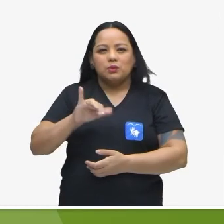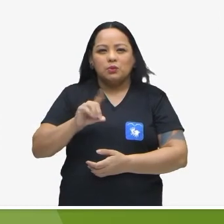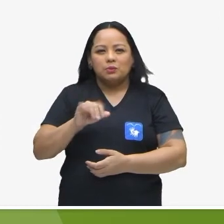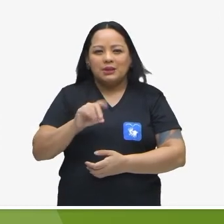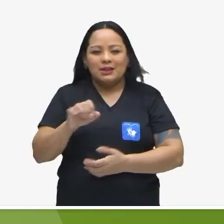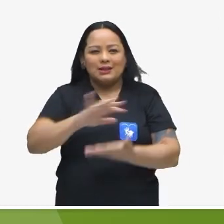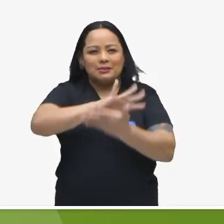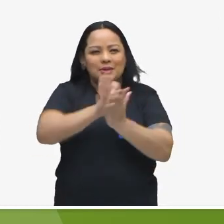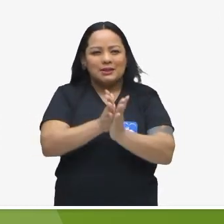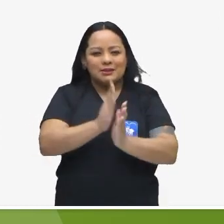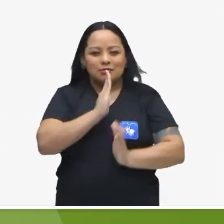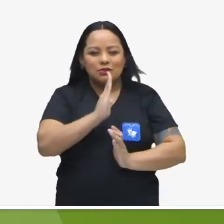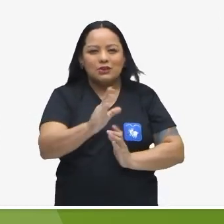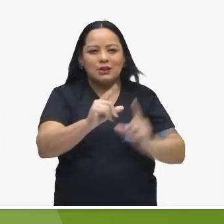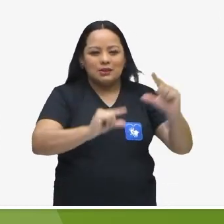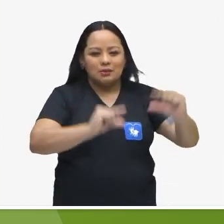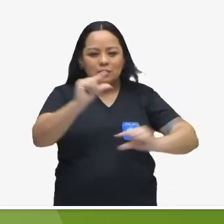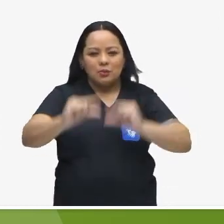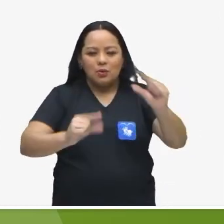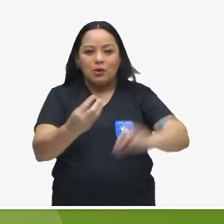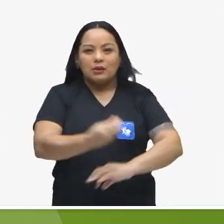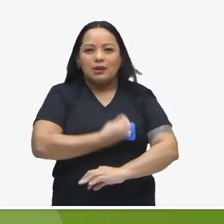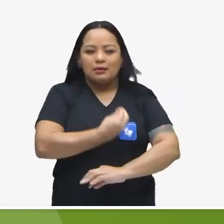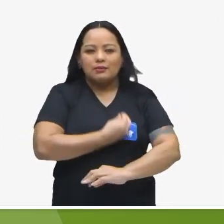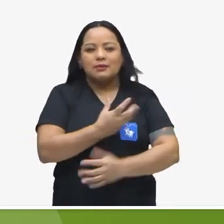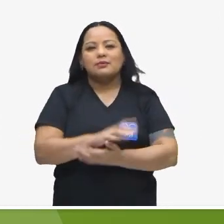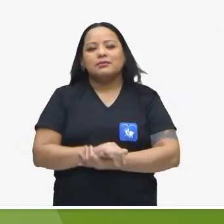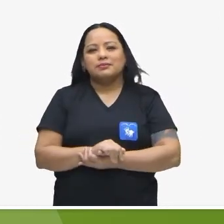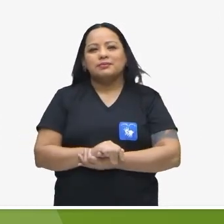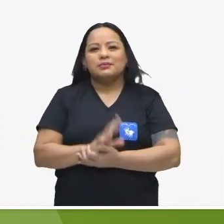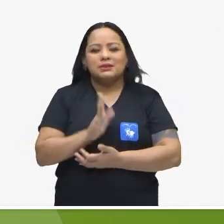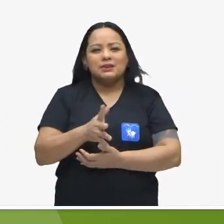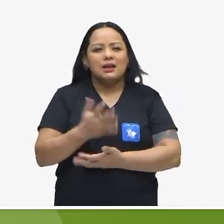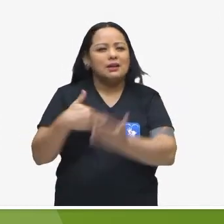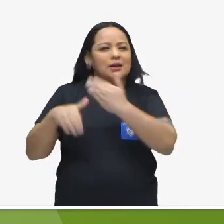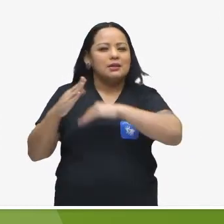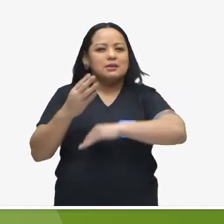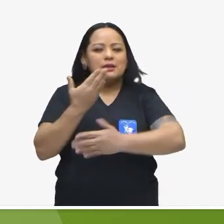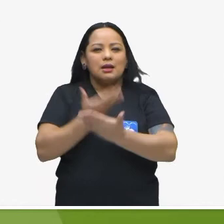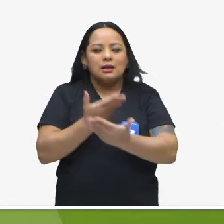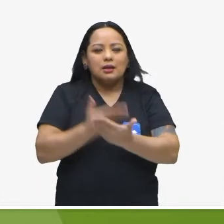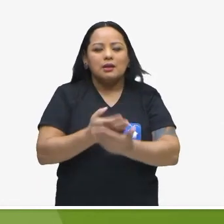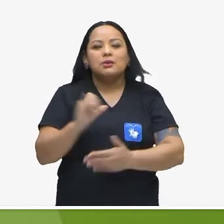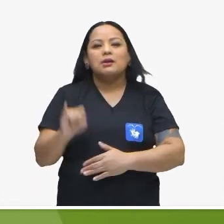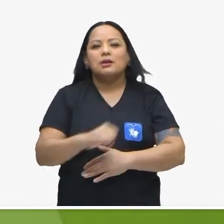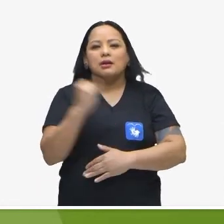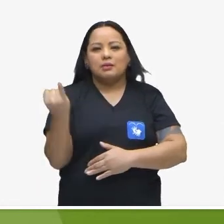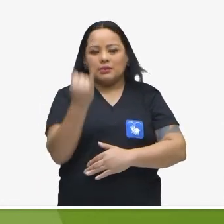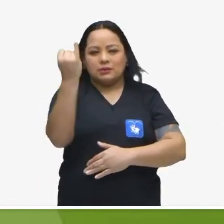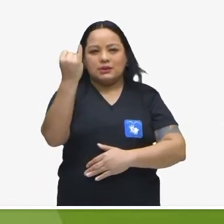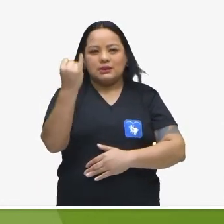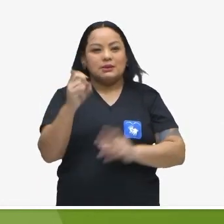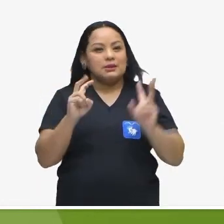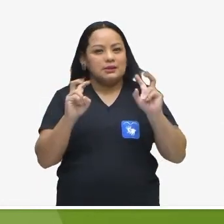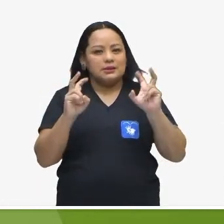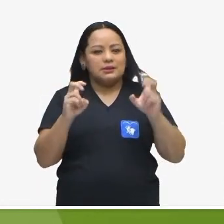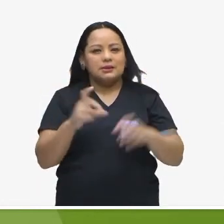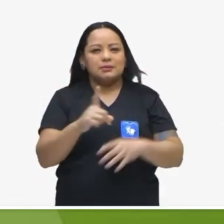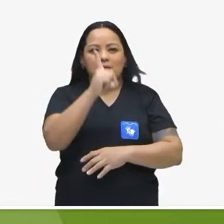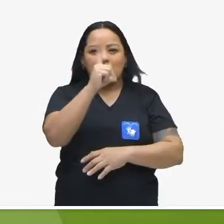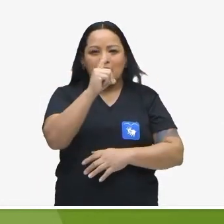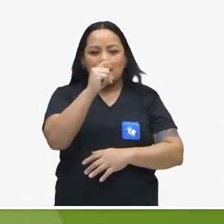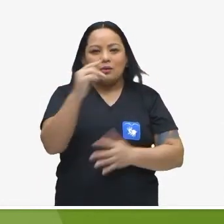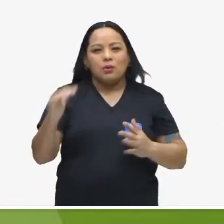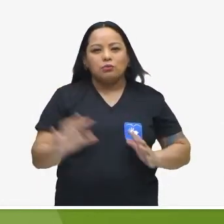direta sobre os organismos vivos, né? Nós vimos nas nossas aulas a importância da umidade. A umidade